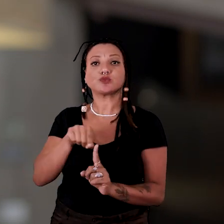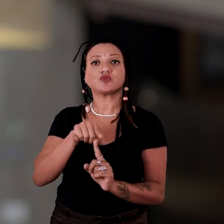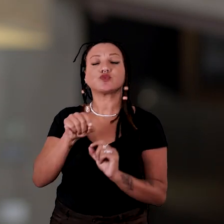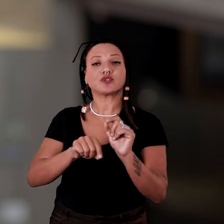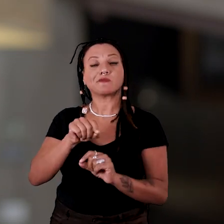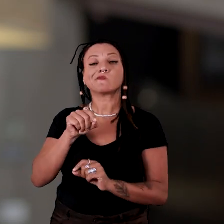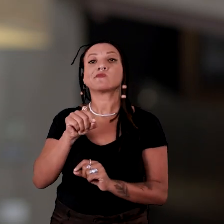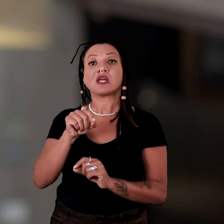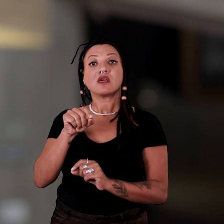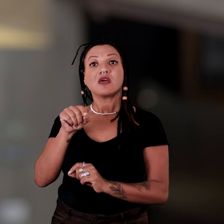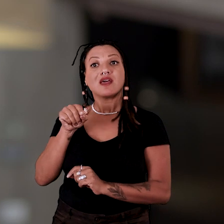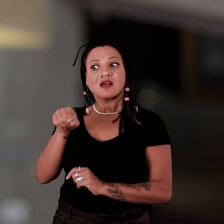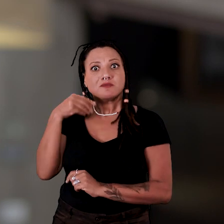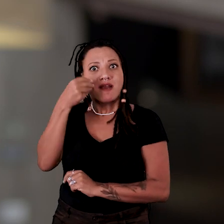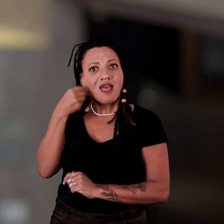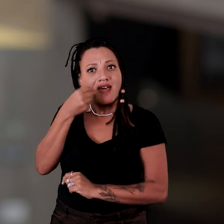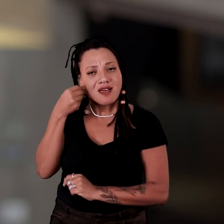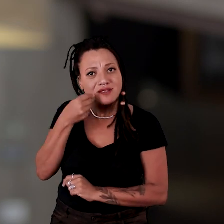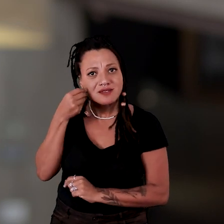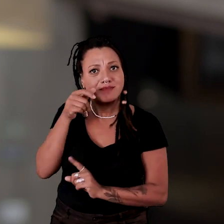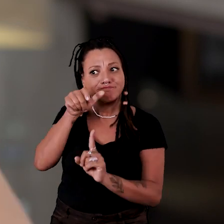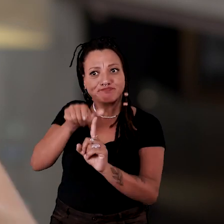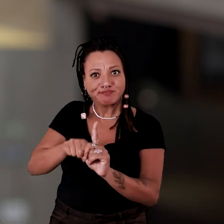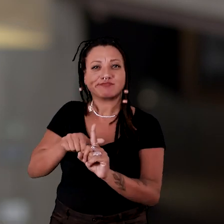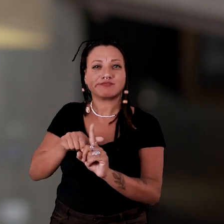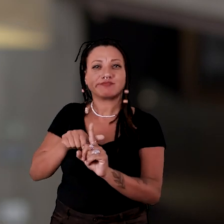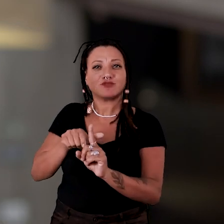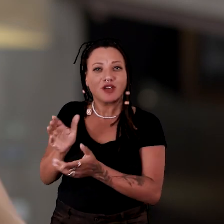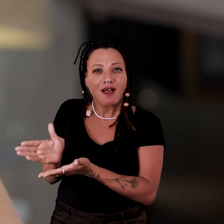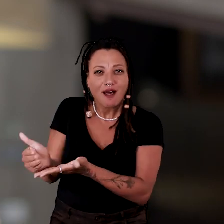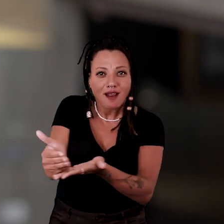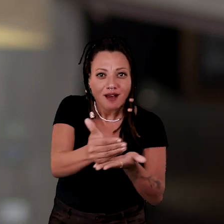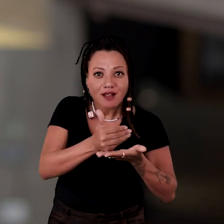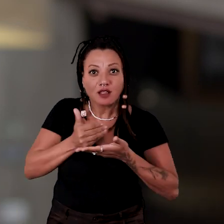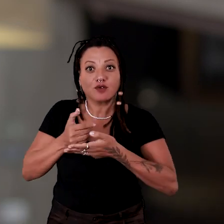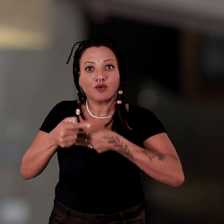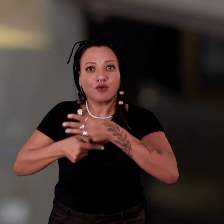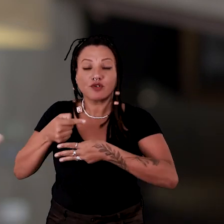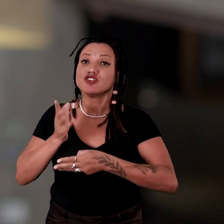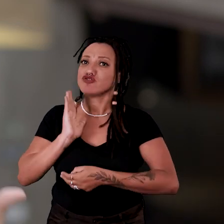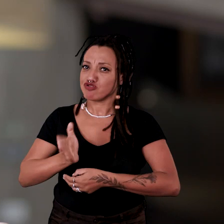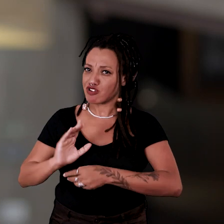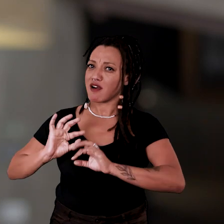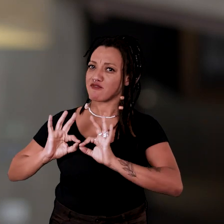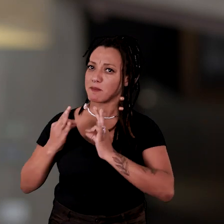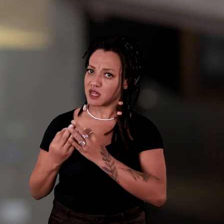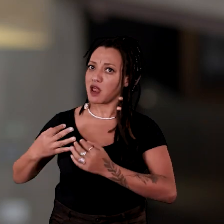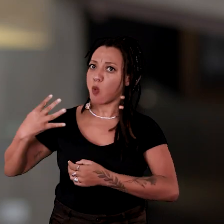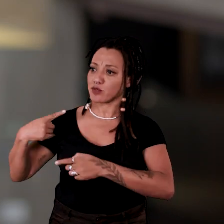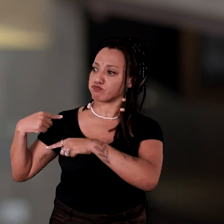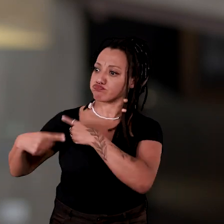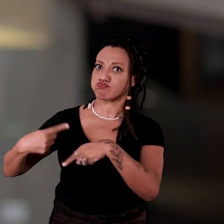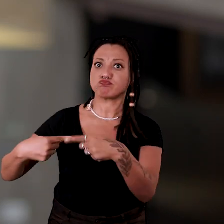geração de catadores, né? Então esse é um grupo que trabalha fazendo coletas em cima de bicicletas cargueiras, eles adaptam essas bicicletas para fazer